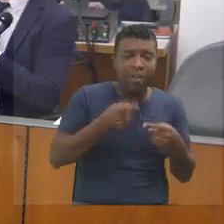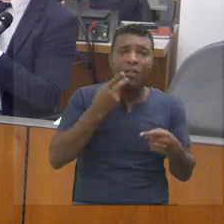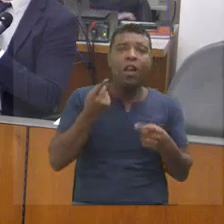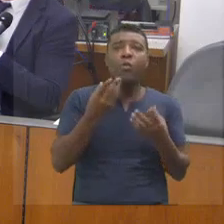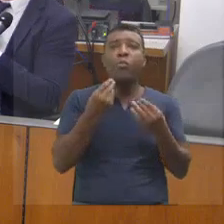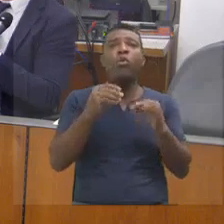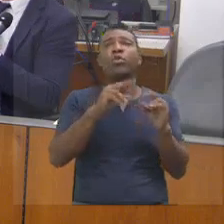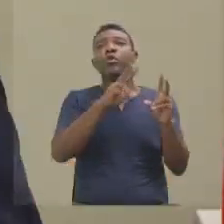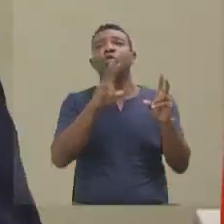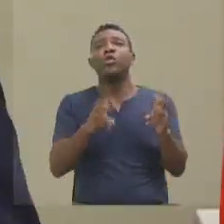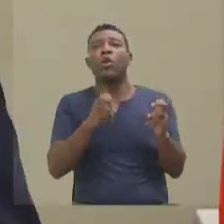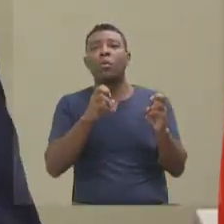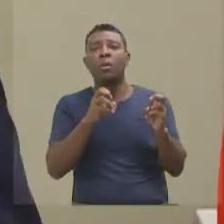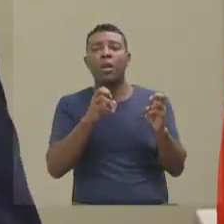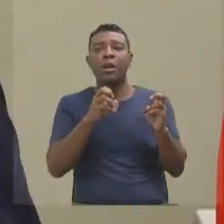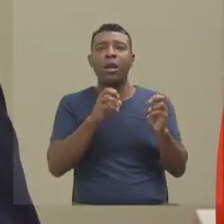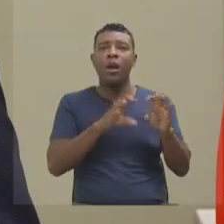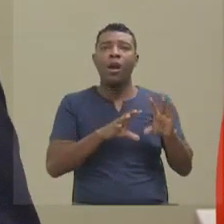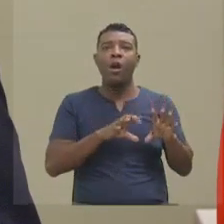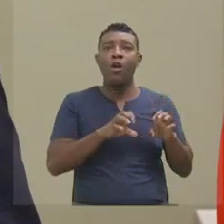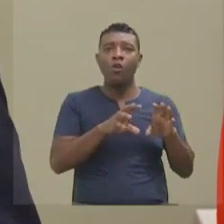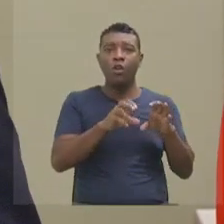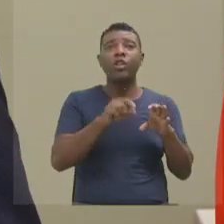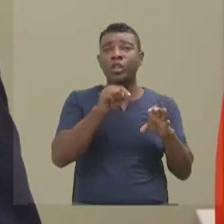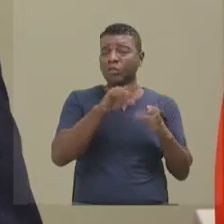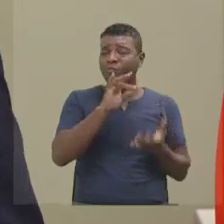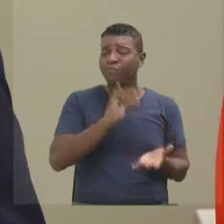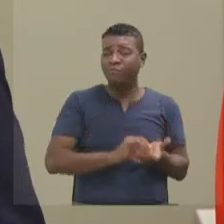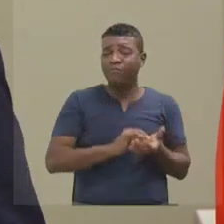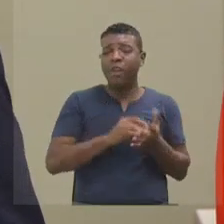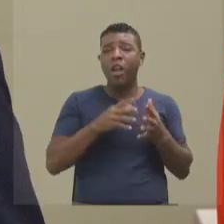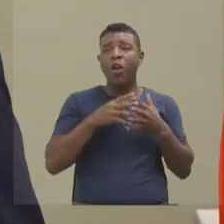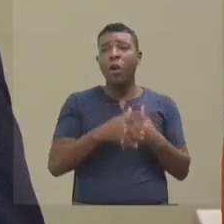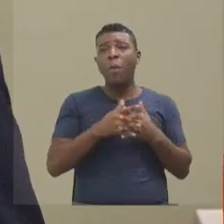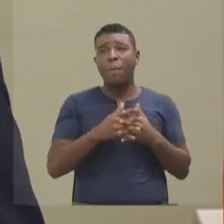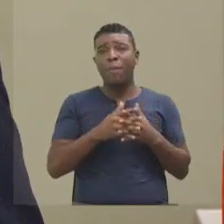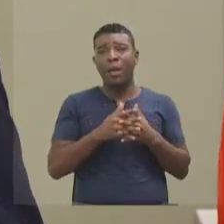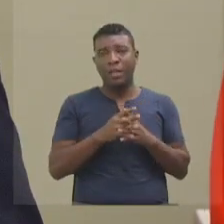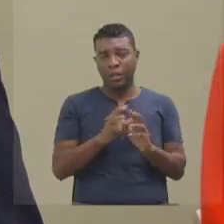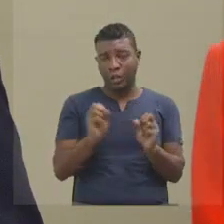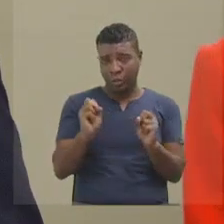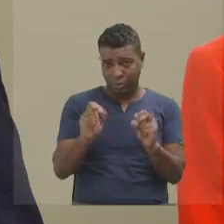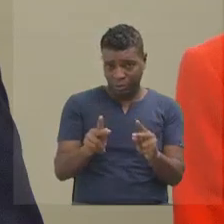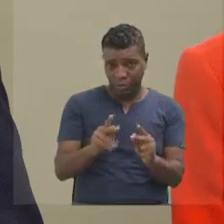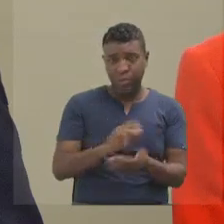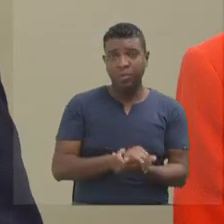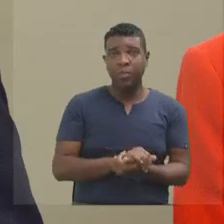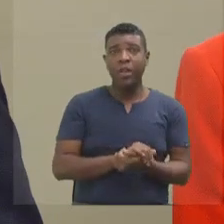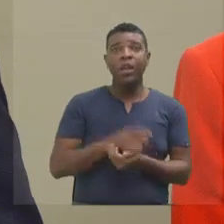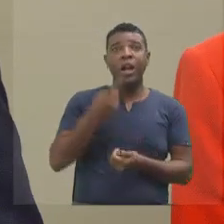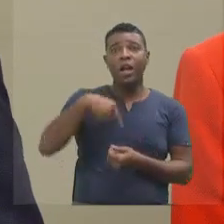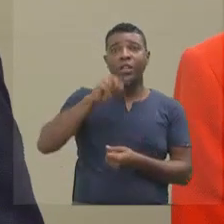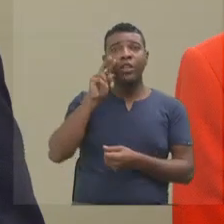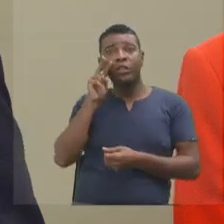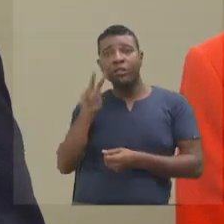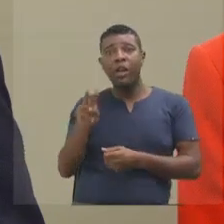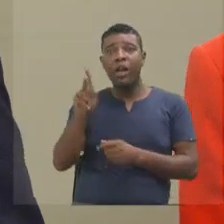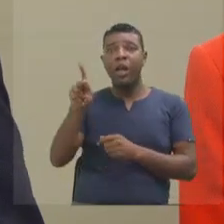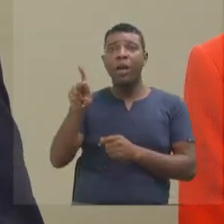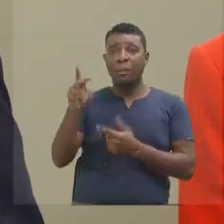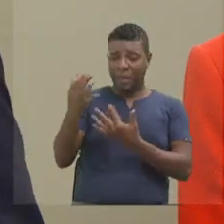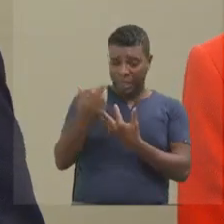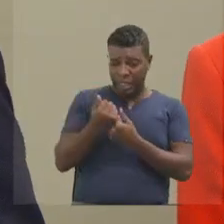Oncologia a Oncologia realmente é muito complexa e a gente vê as vezes pacientes que estão se agravando